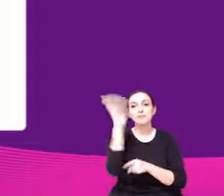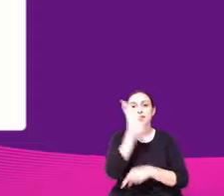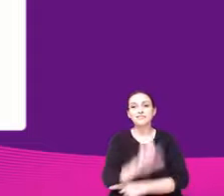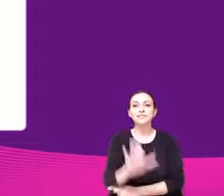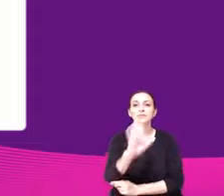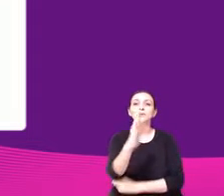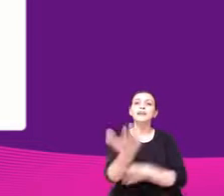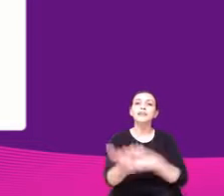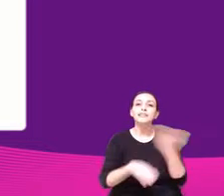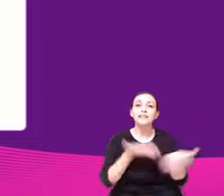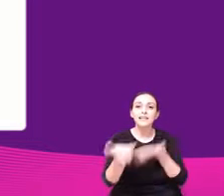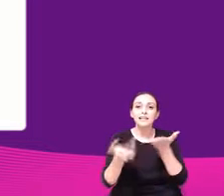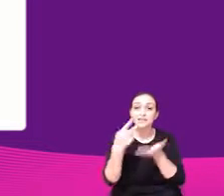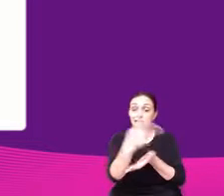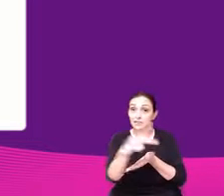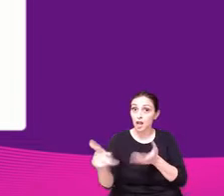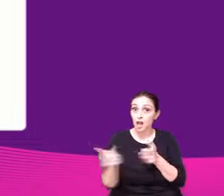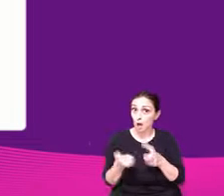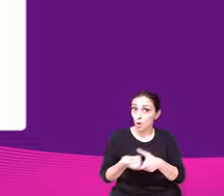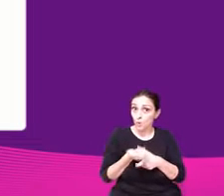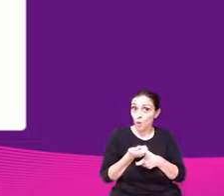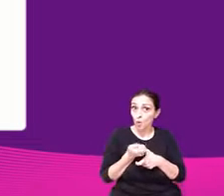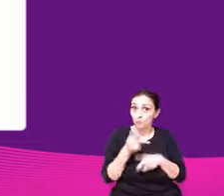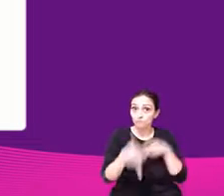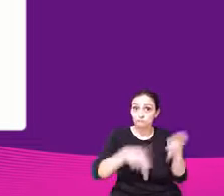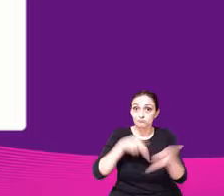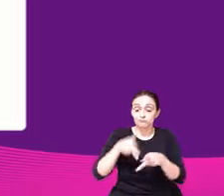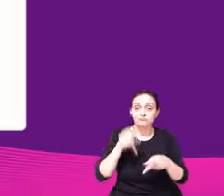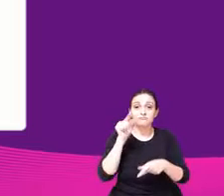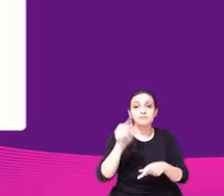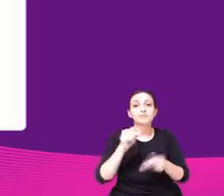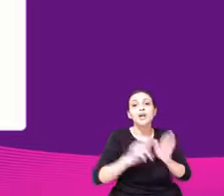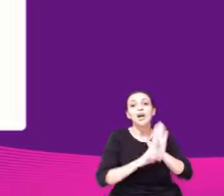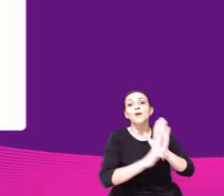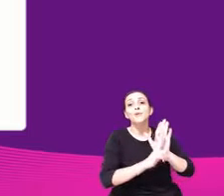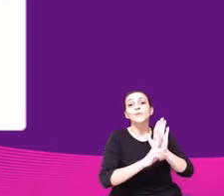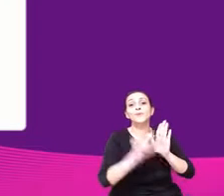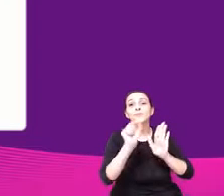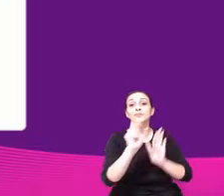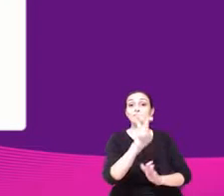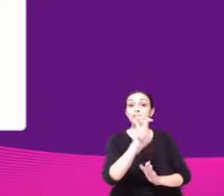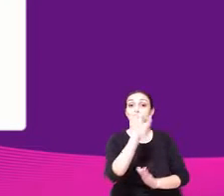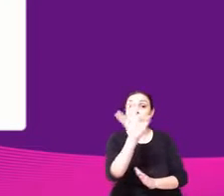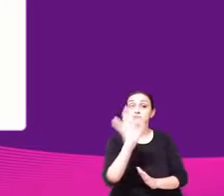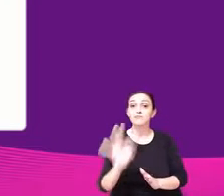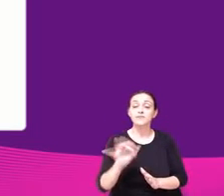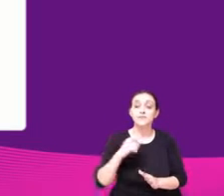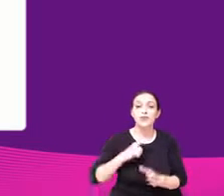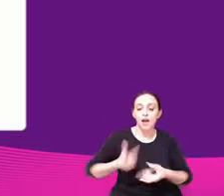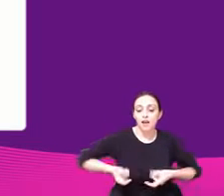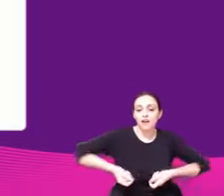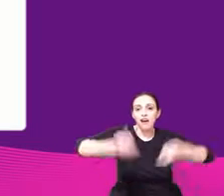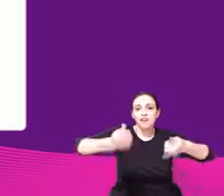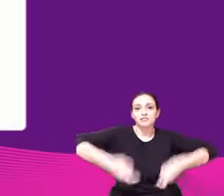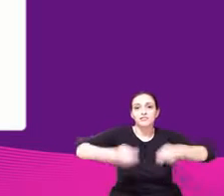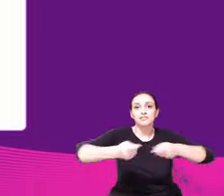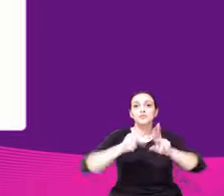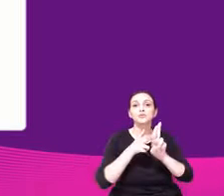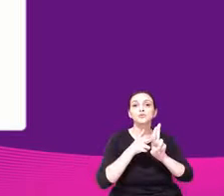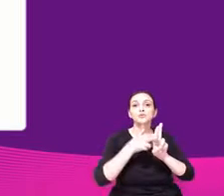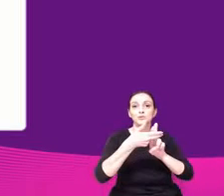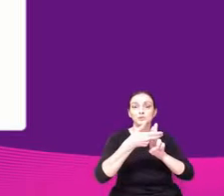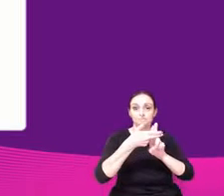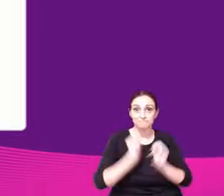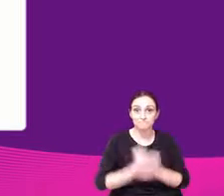pacientes, né, uma parcela pequena da população, representa 5% do gasto do SUS,